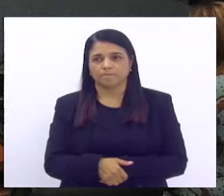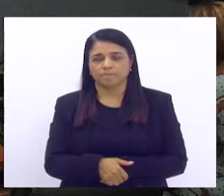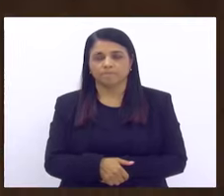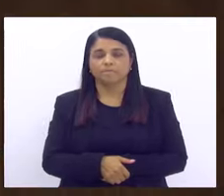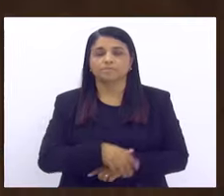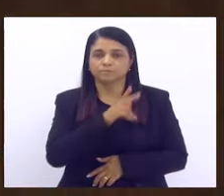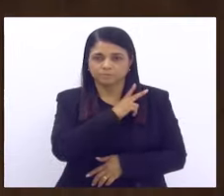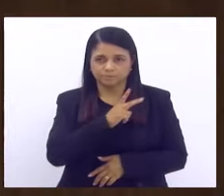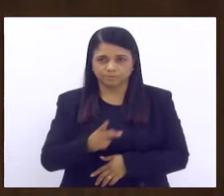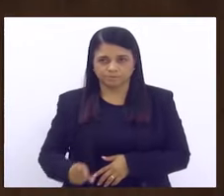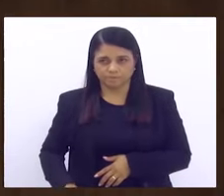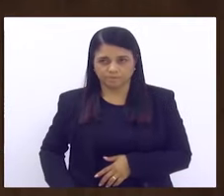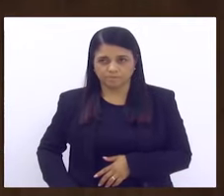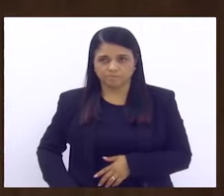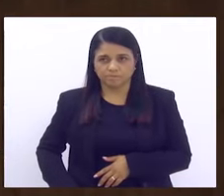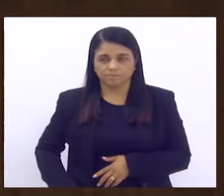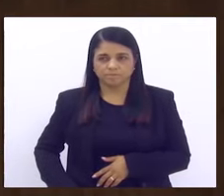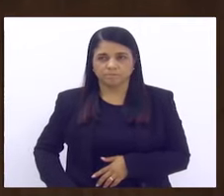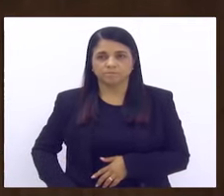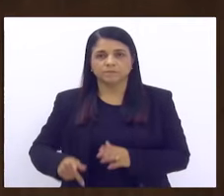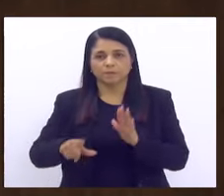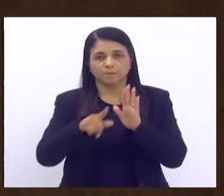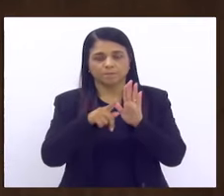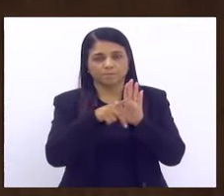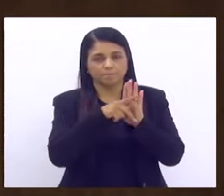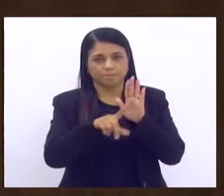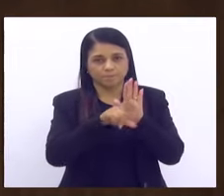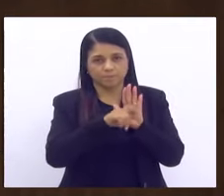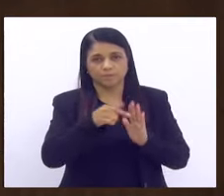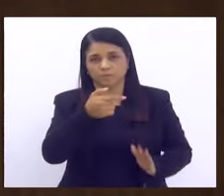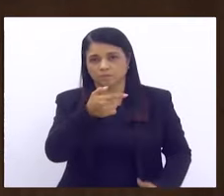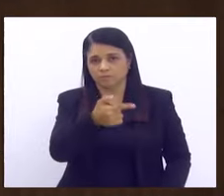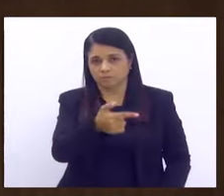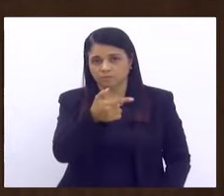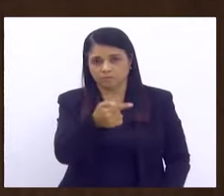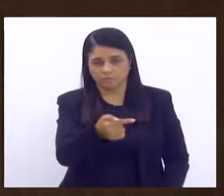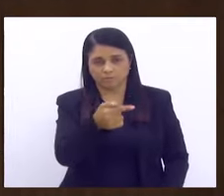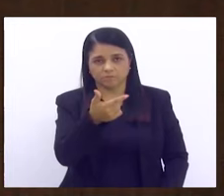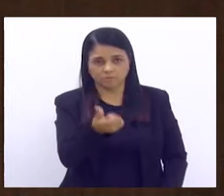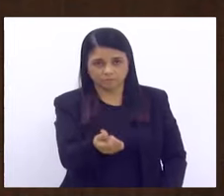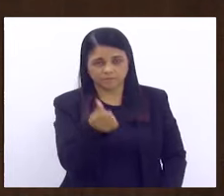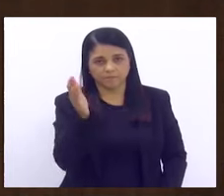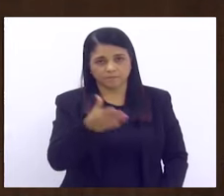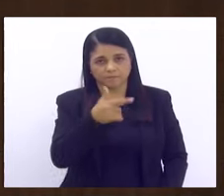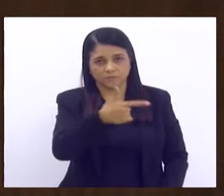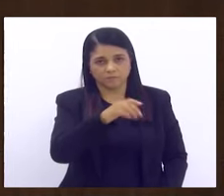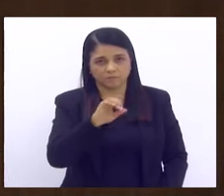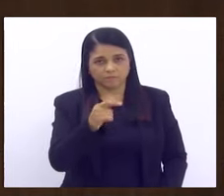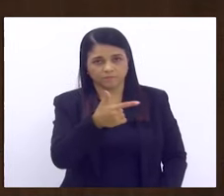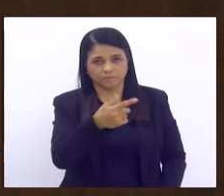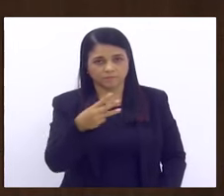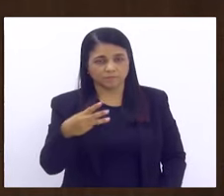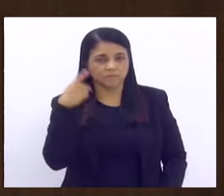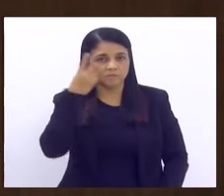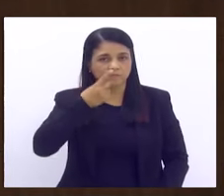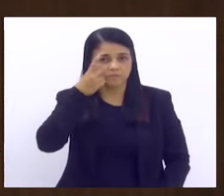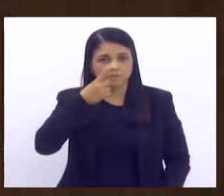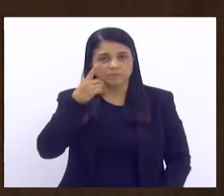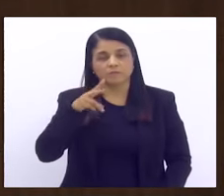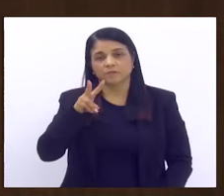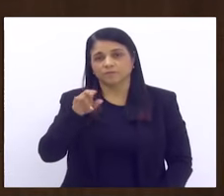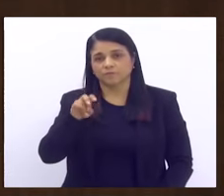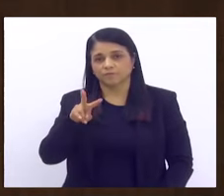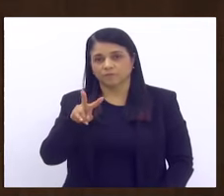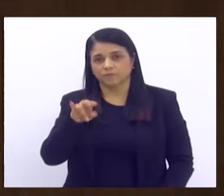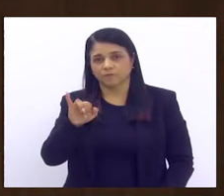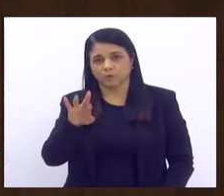Senhora presidente, PL 276 de 23, de autoria do deputado Vitor